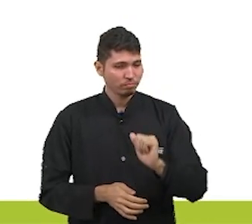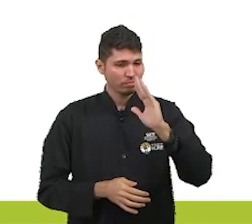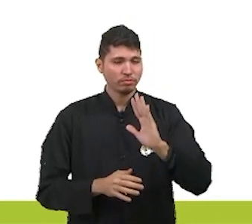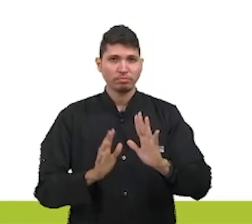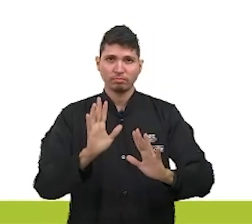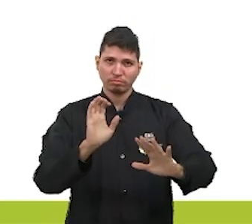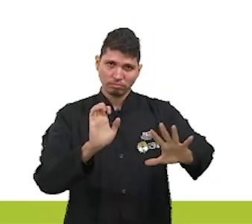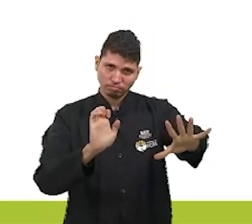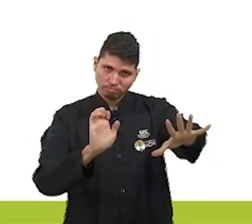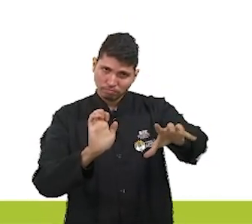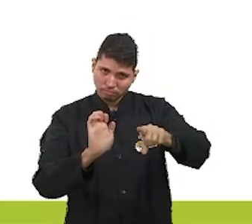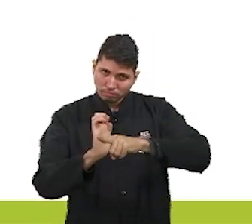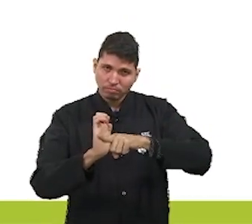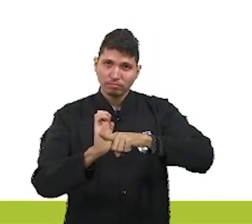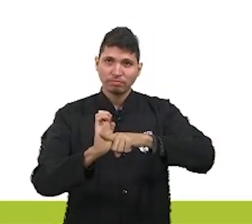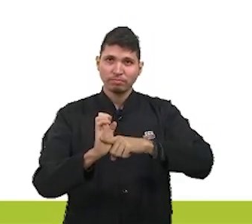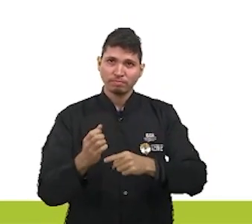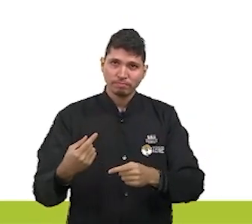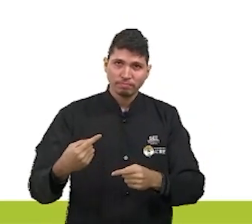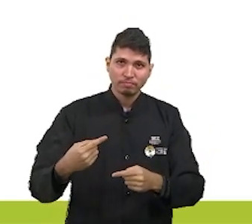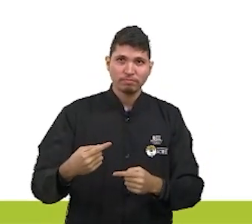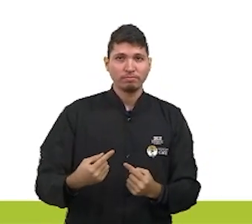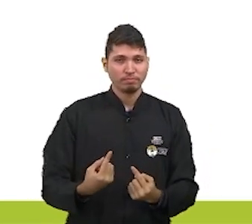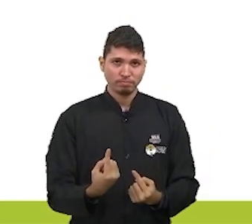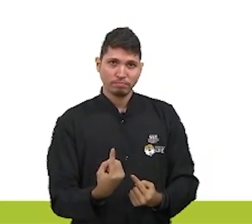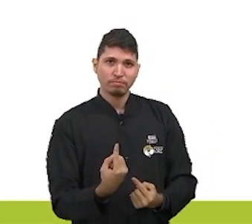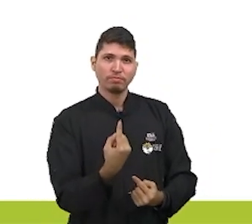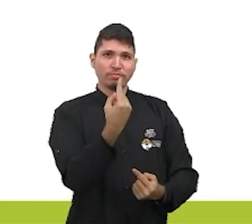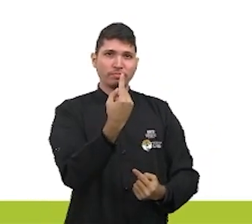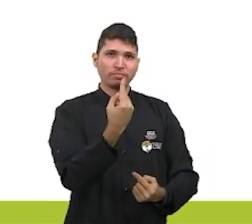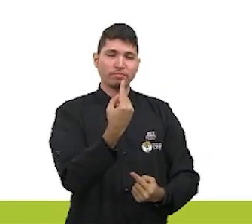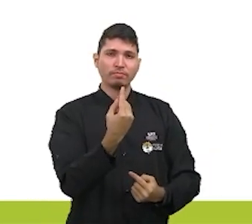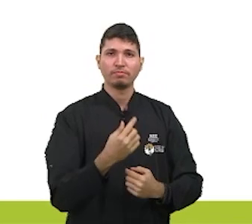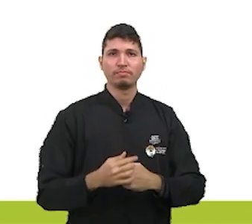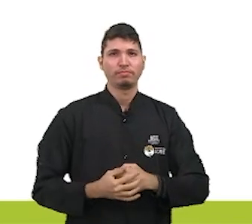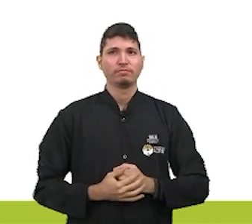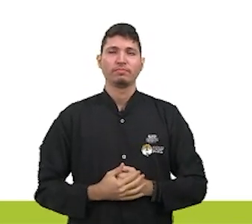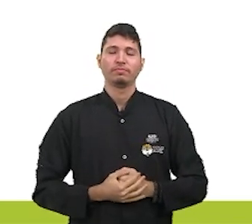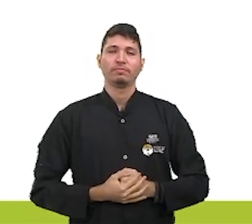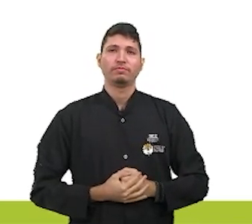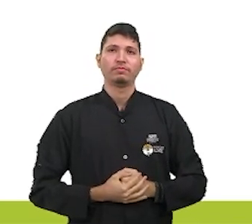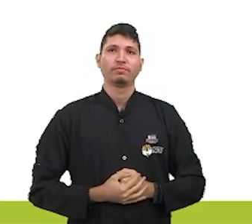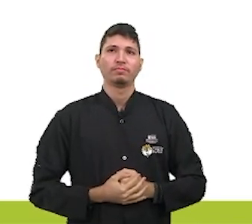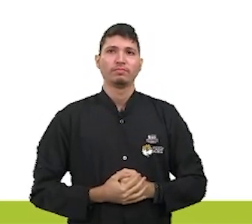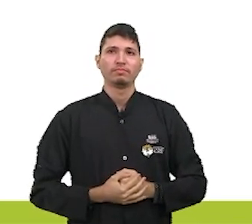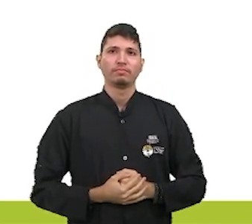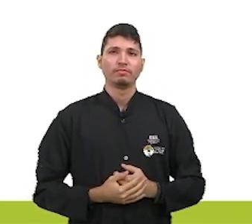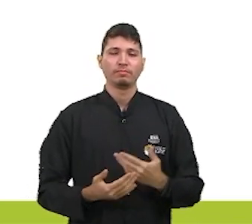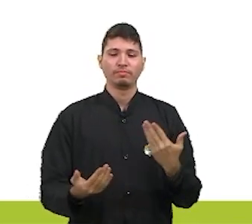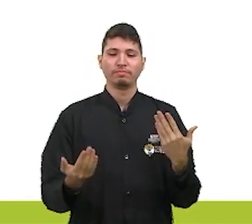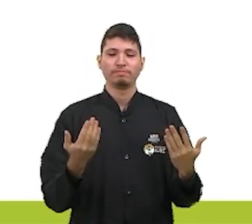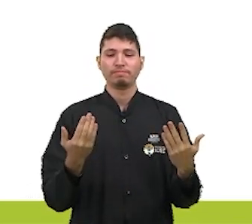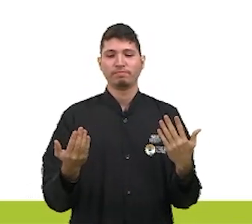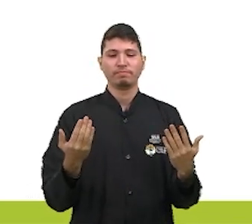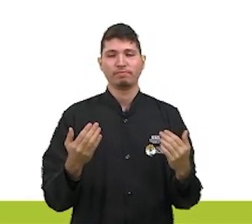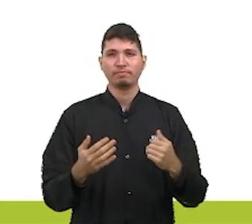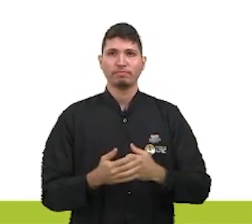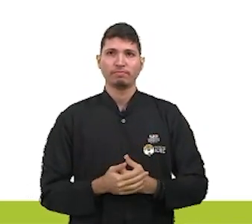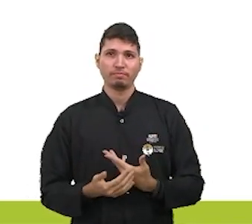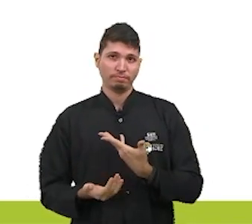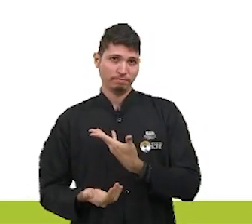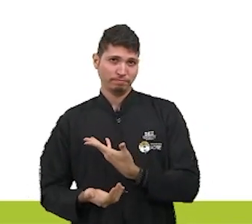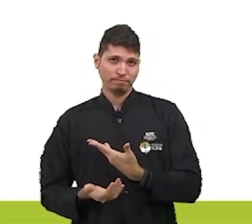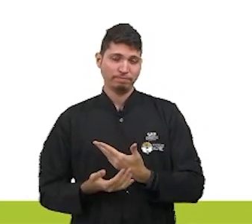mais eletronegativo, então a setinha voltada para cima. Como eu também vou comparar boro com flúor, na parte de